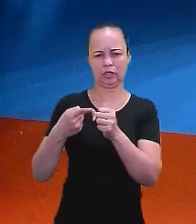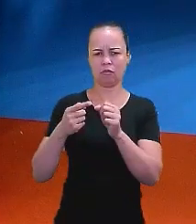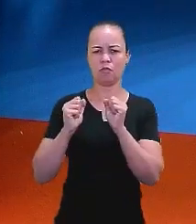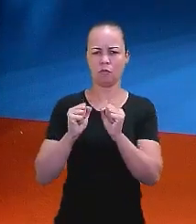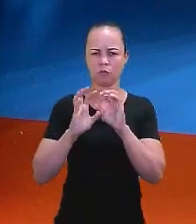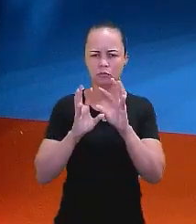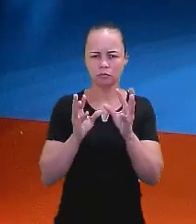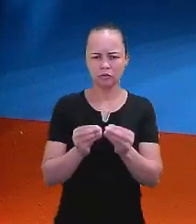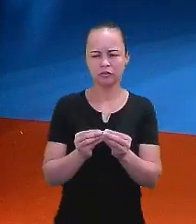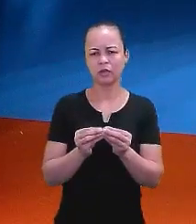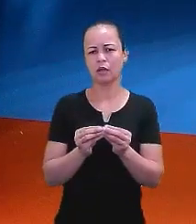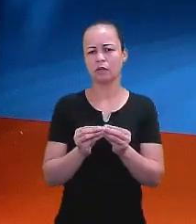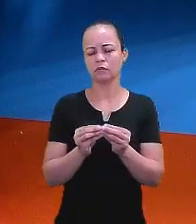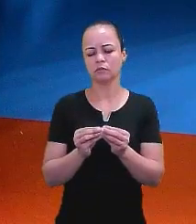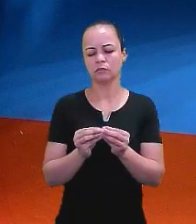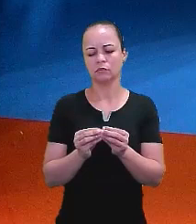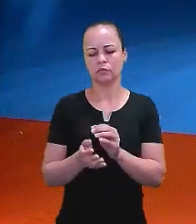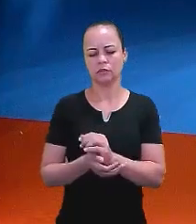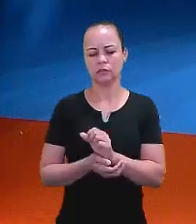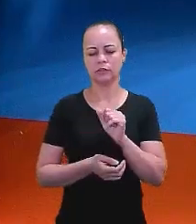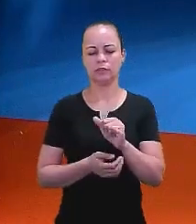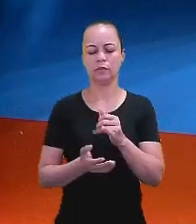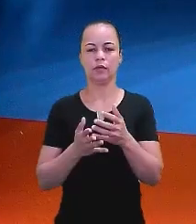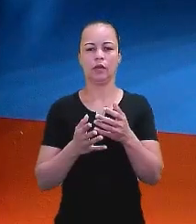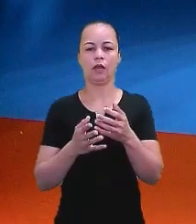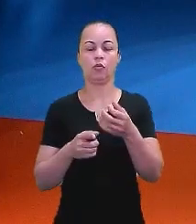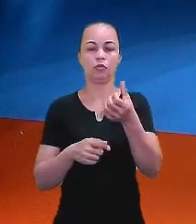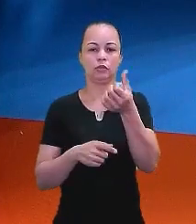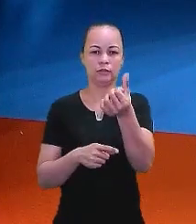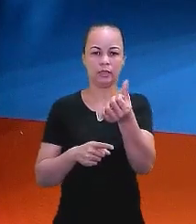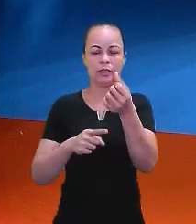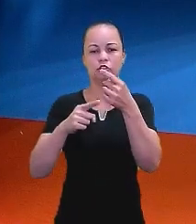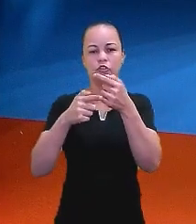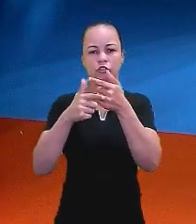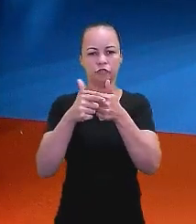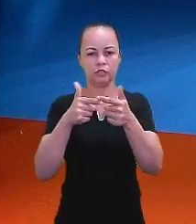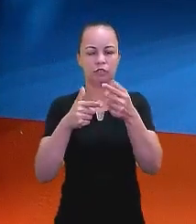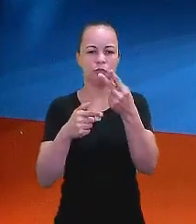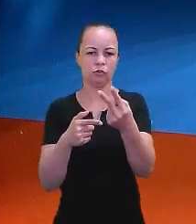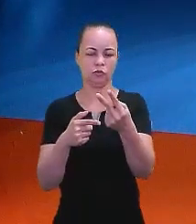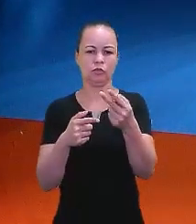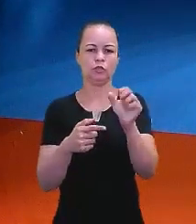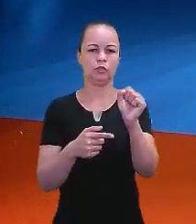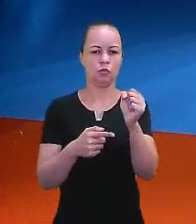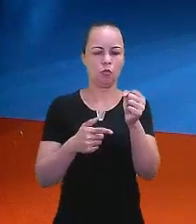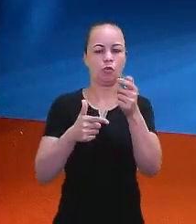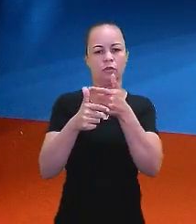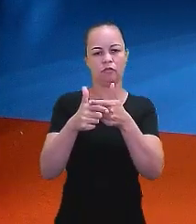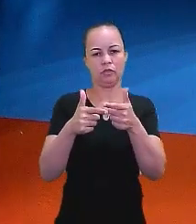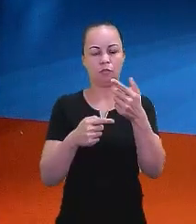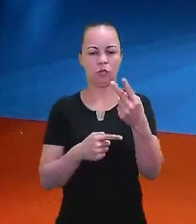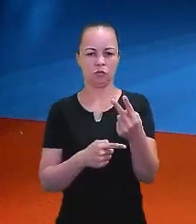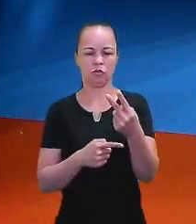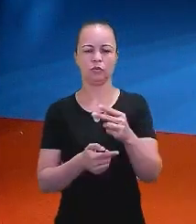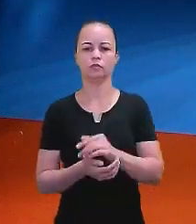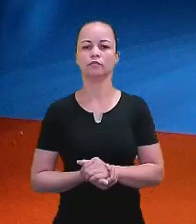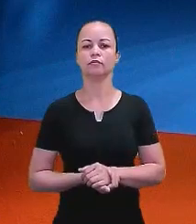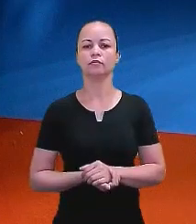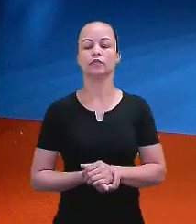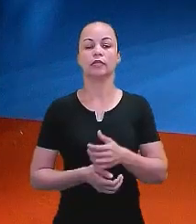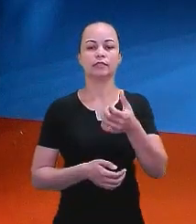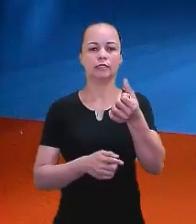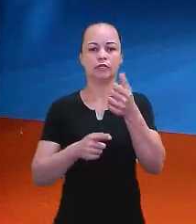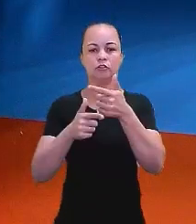gente. Se eu pegar o 6, dividir por 2 e o 8 dividir por 2, eu vou ter o quê? 6 dividido por